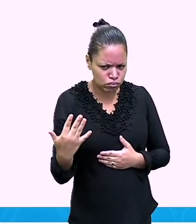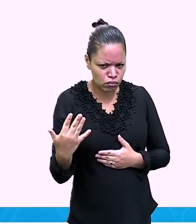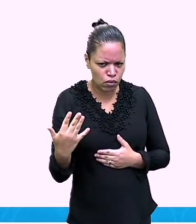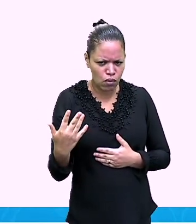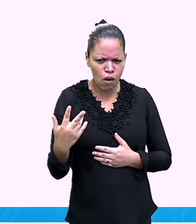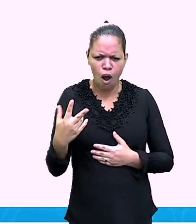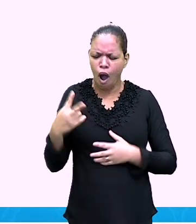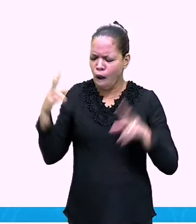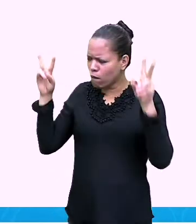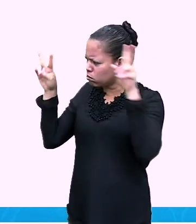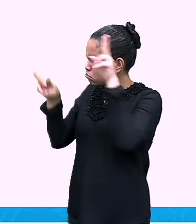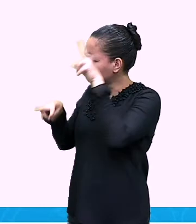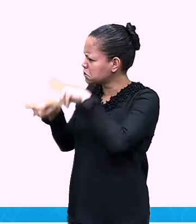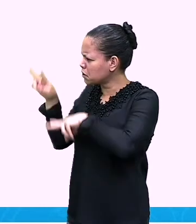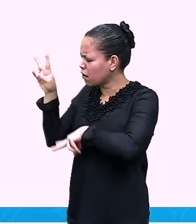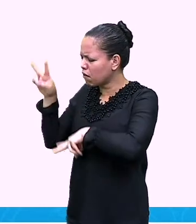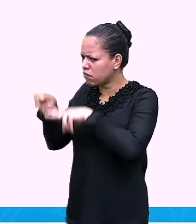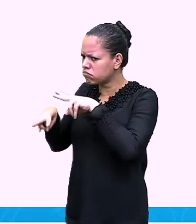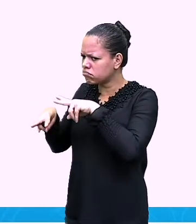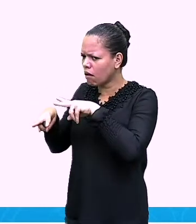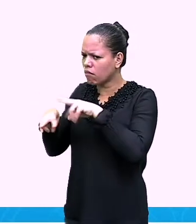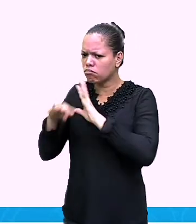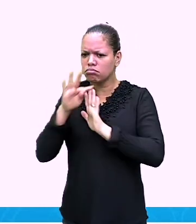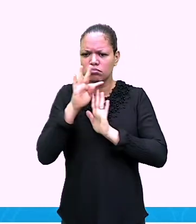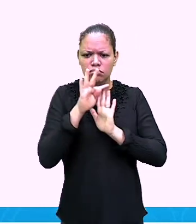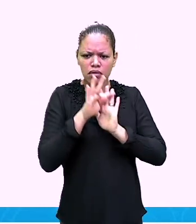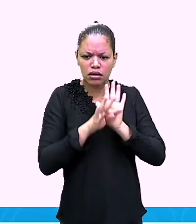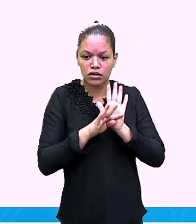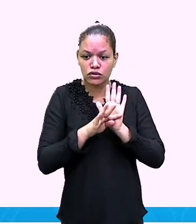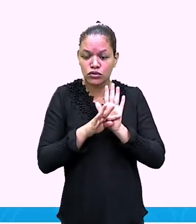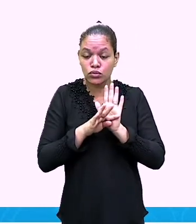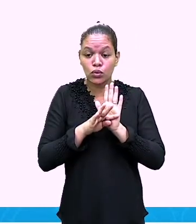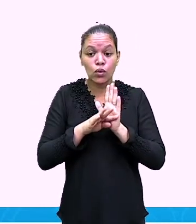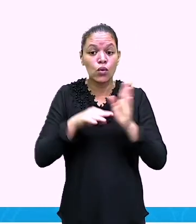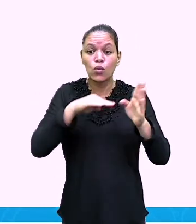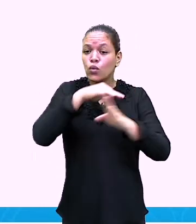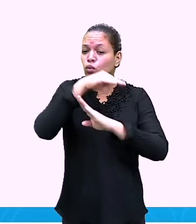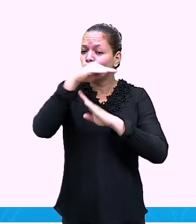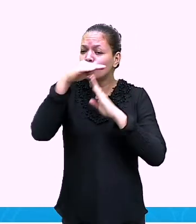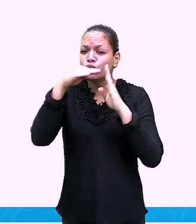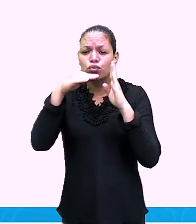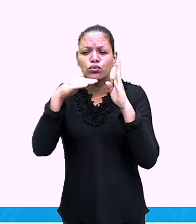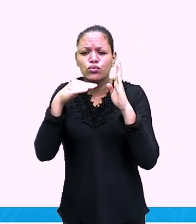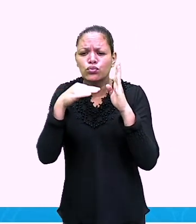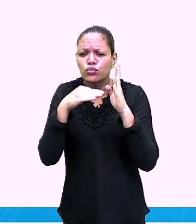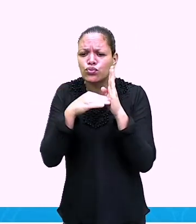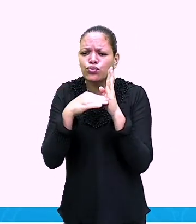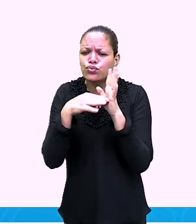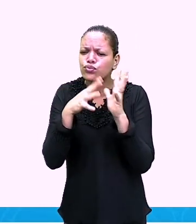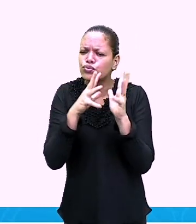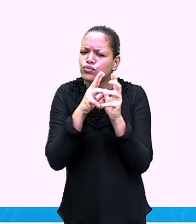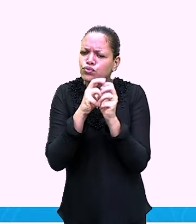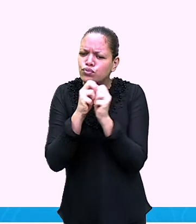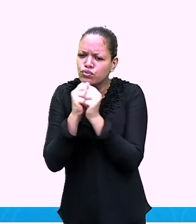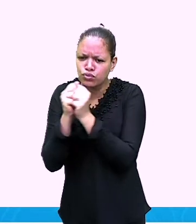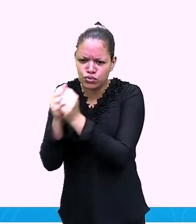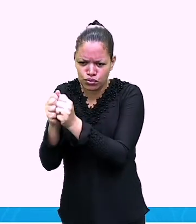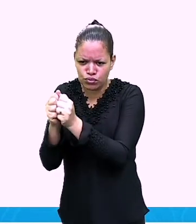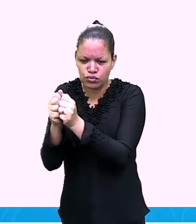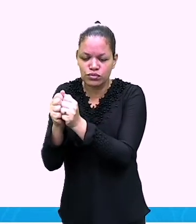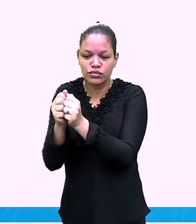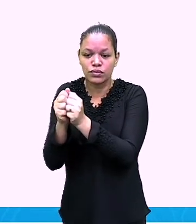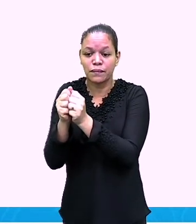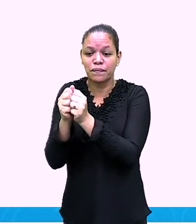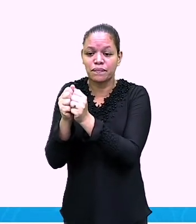todo aglutinado? Porque a criança disléxica, ela acaba vendo o texto dessa maneira. Então, para a gente